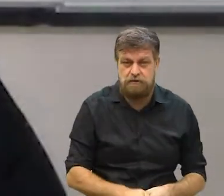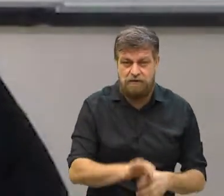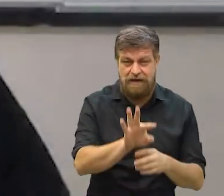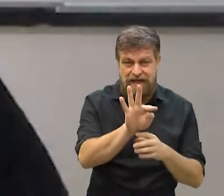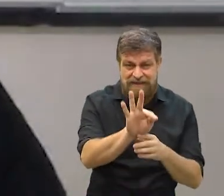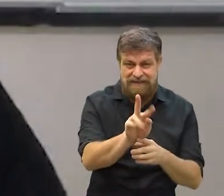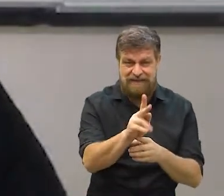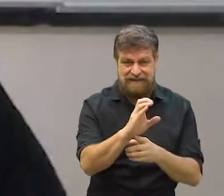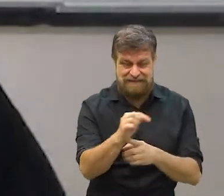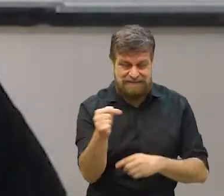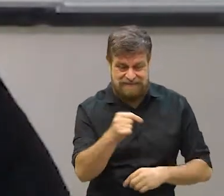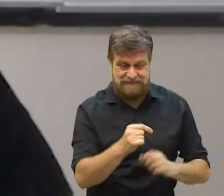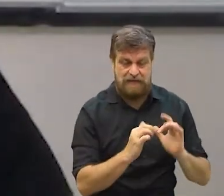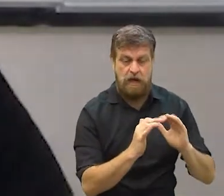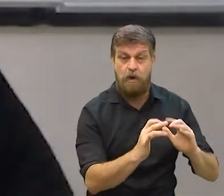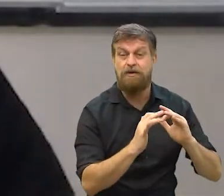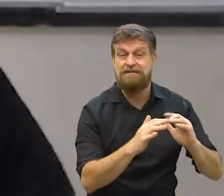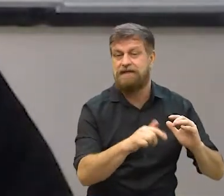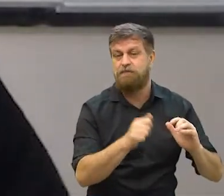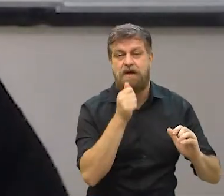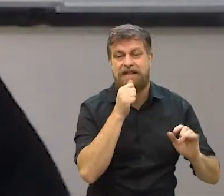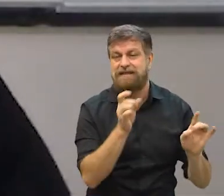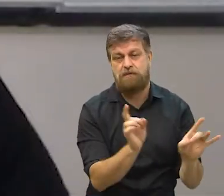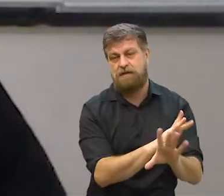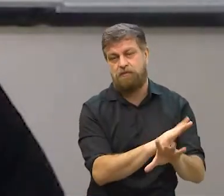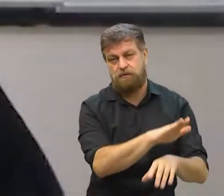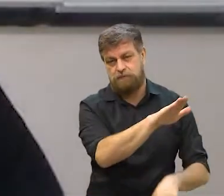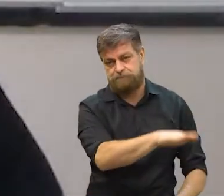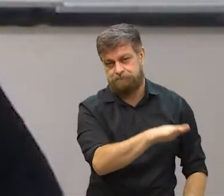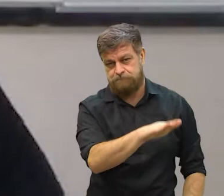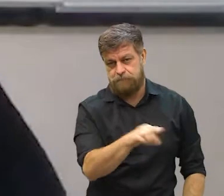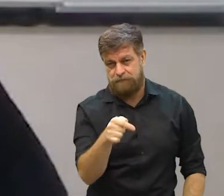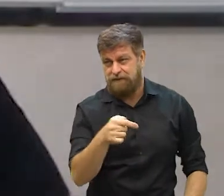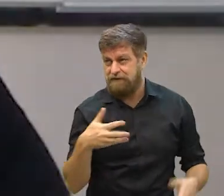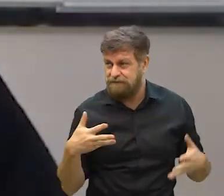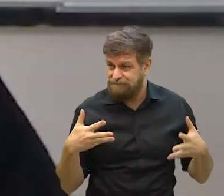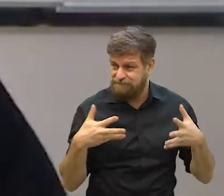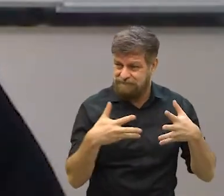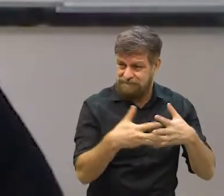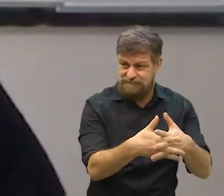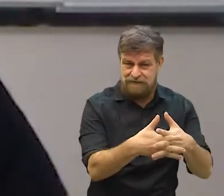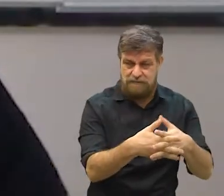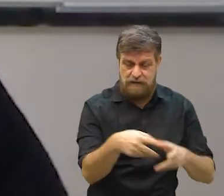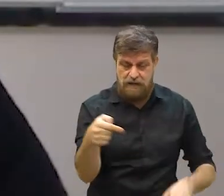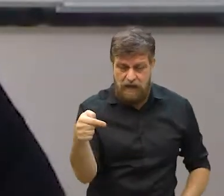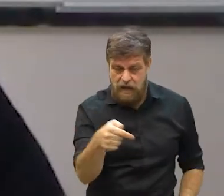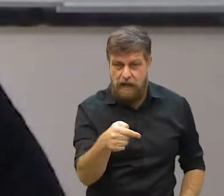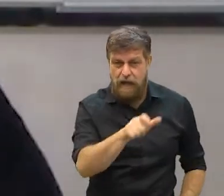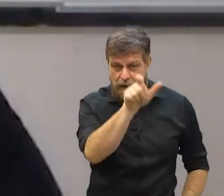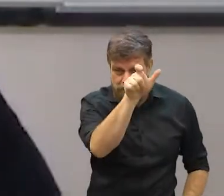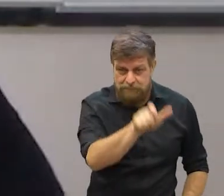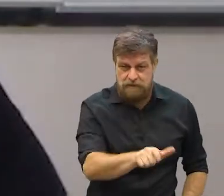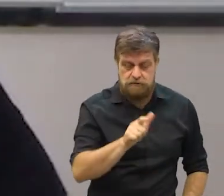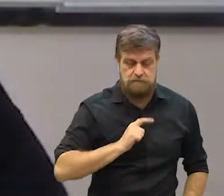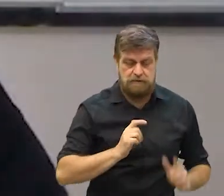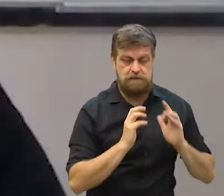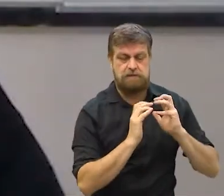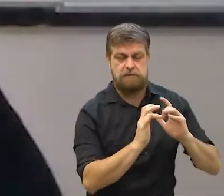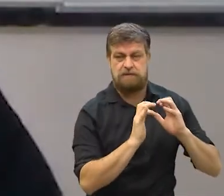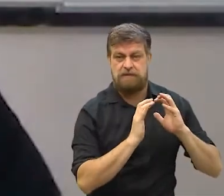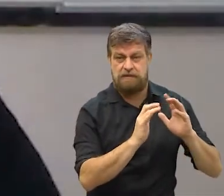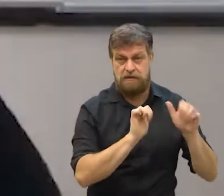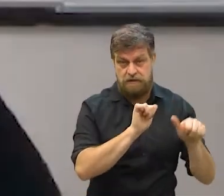em cérebros em formação, porque ele atrapalha a formação do córtex cerebral,